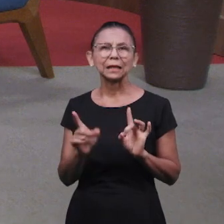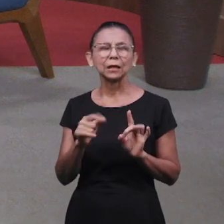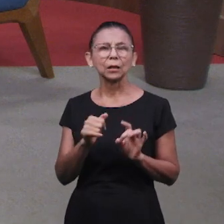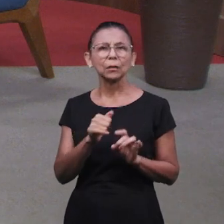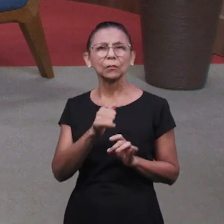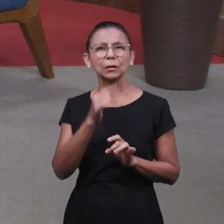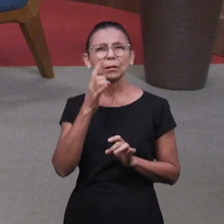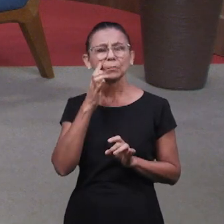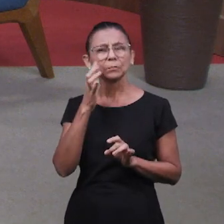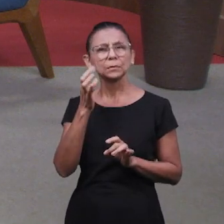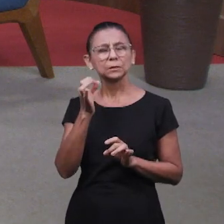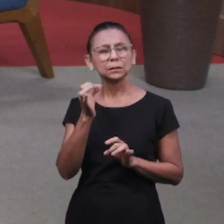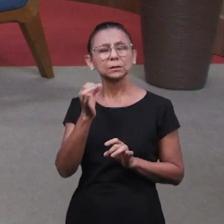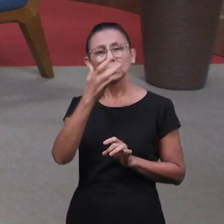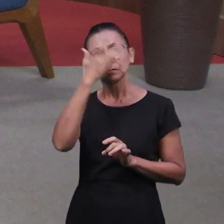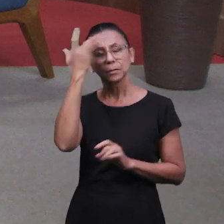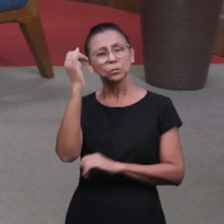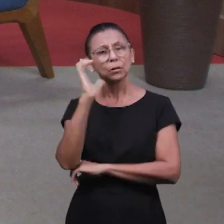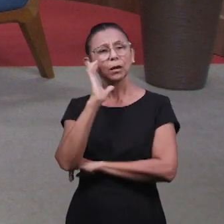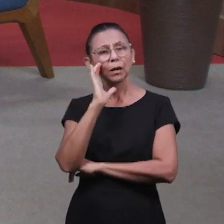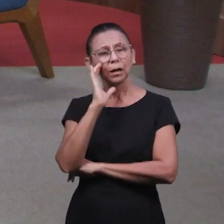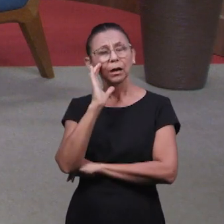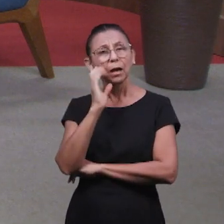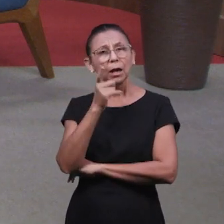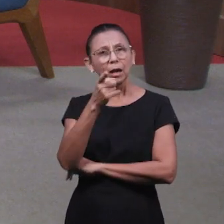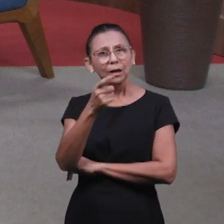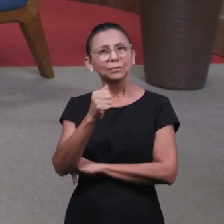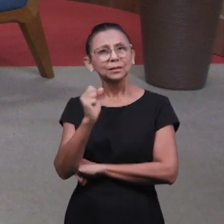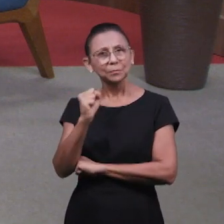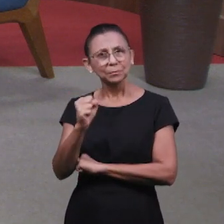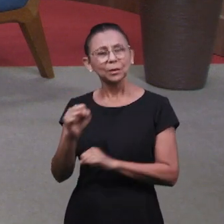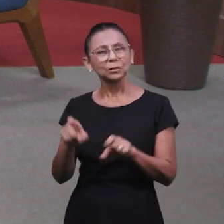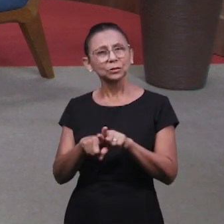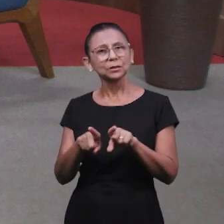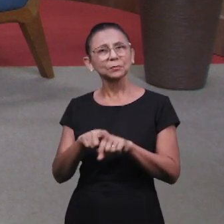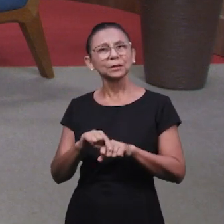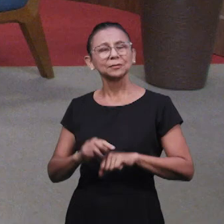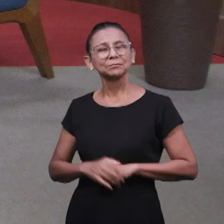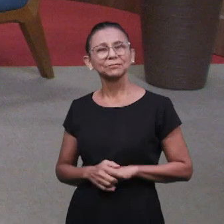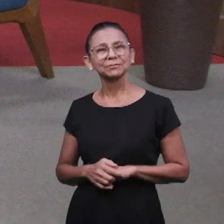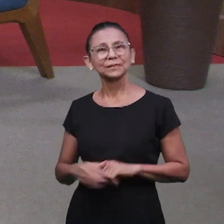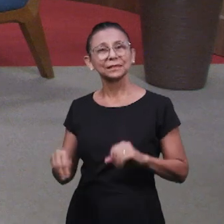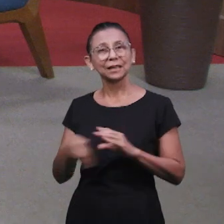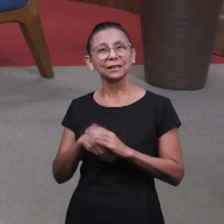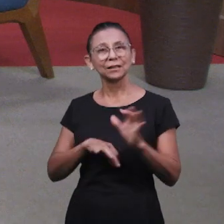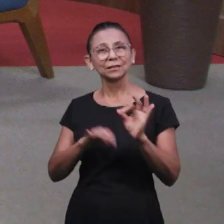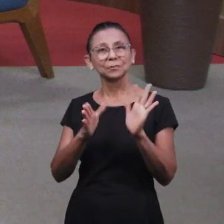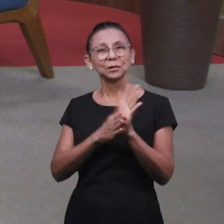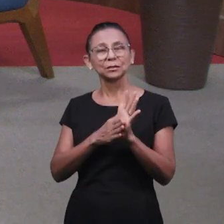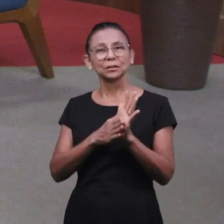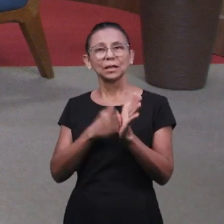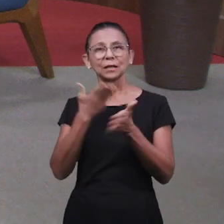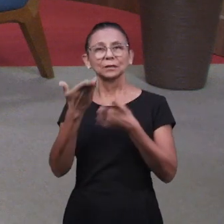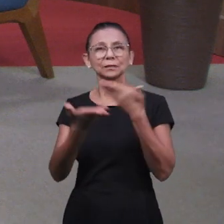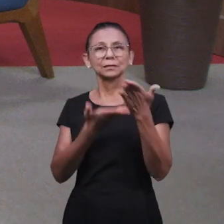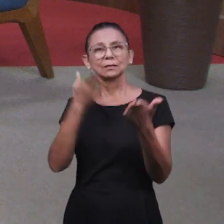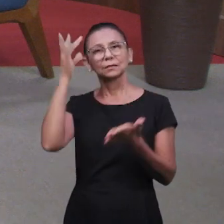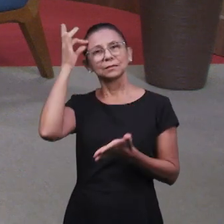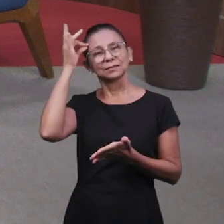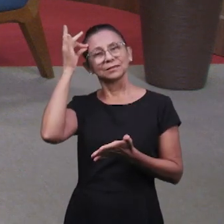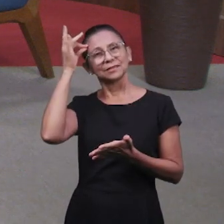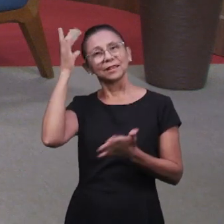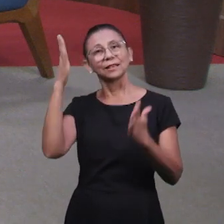chamado a atenção. Com um detalhe, você também pode se beneficiar desse projeto. É o projeto de assistência espiritual da Igreja